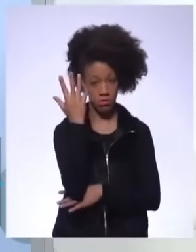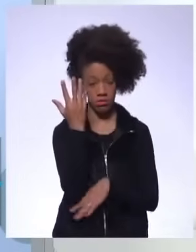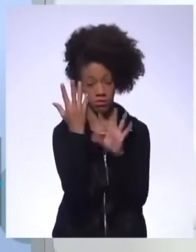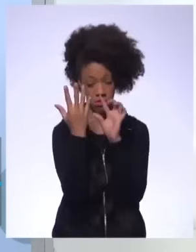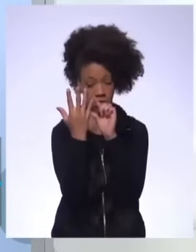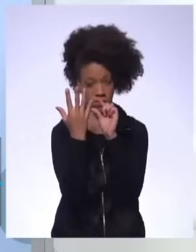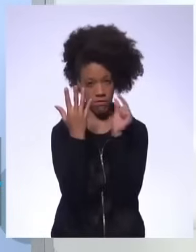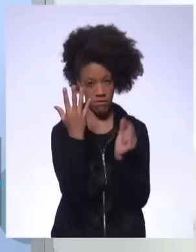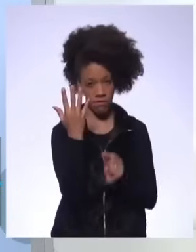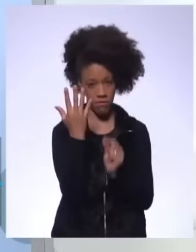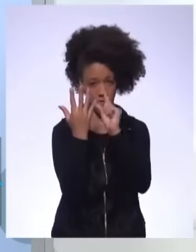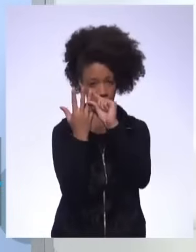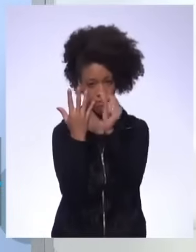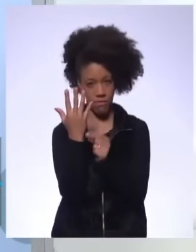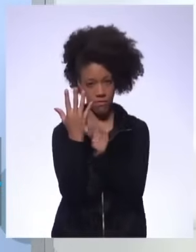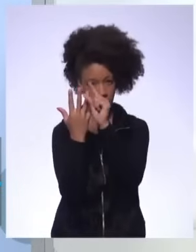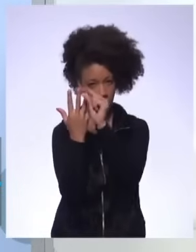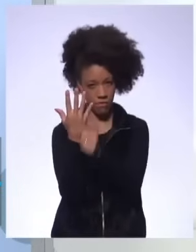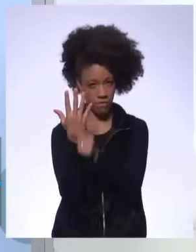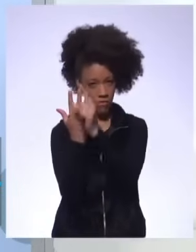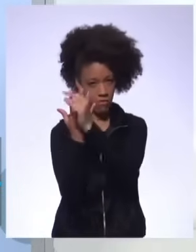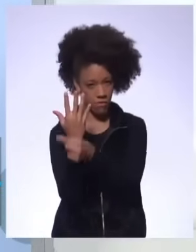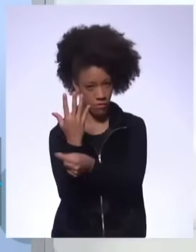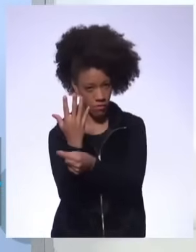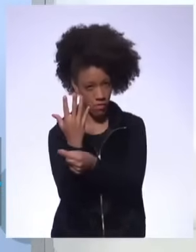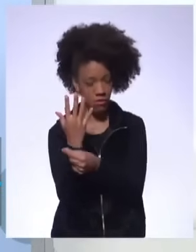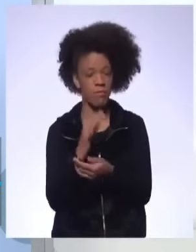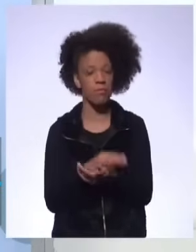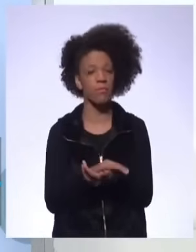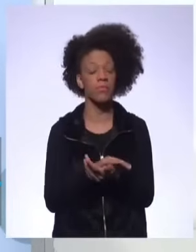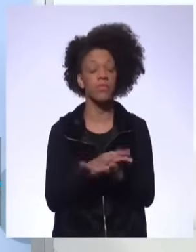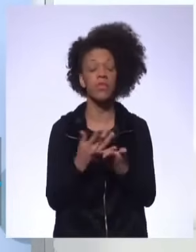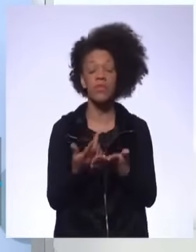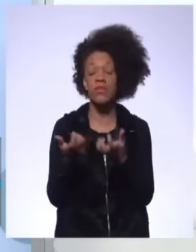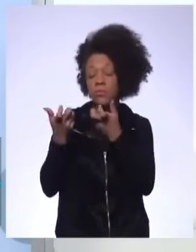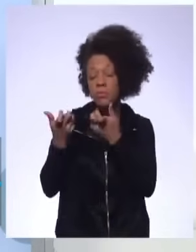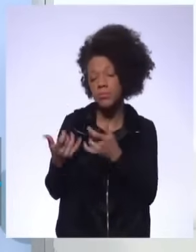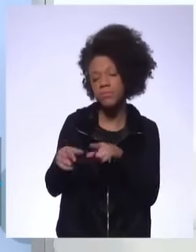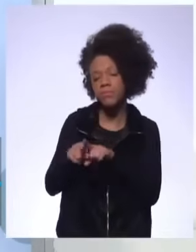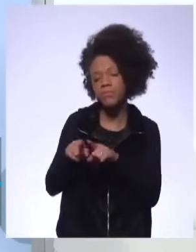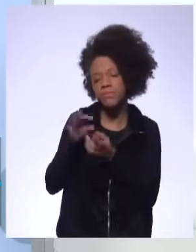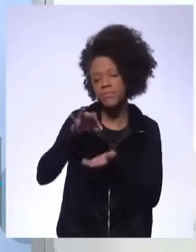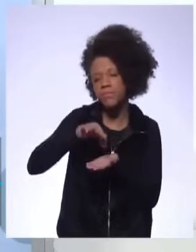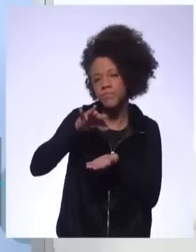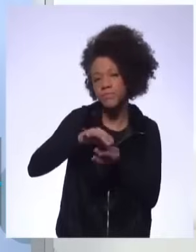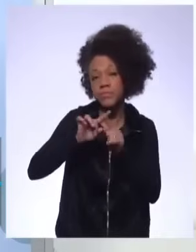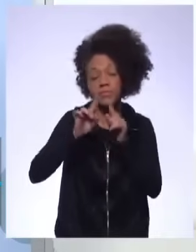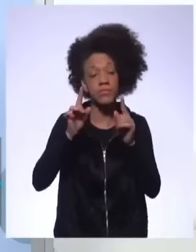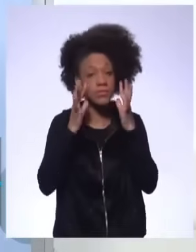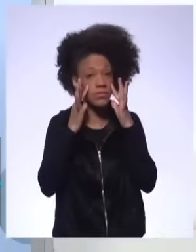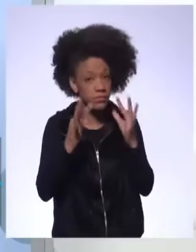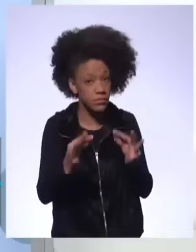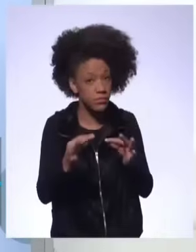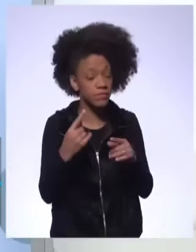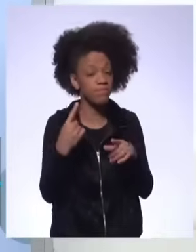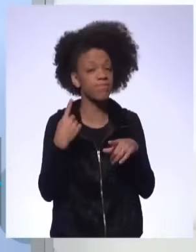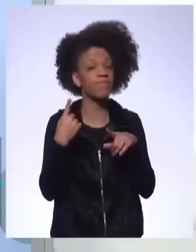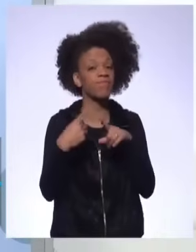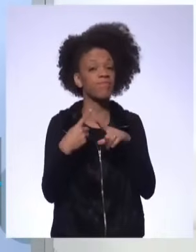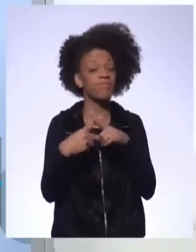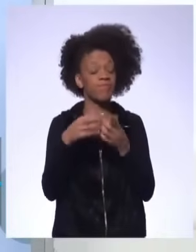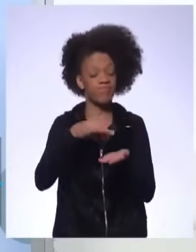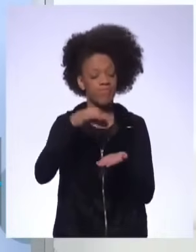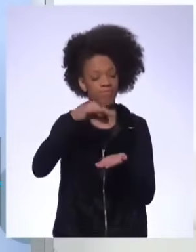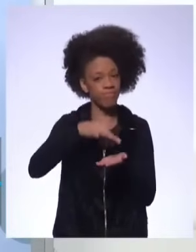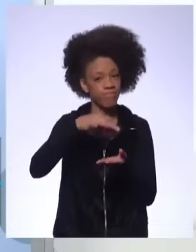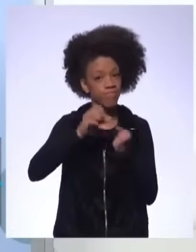e aqui eu tinha até dizendo para que o pessoal usa o chá. Mas assim, existe um alerta, tá? Porque o chá ele pode ter